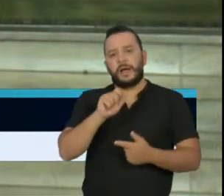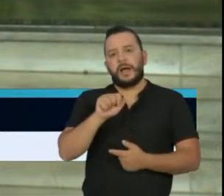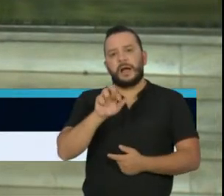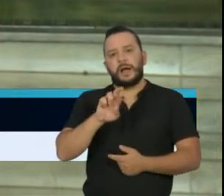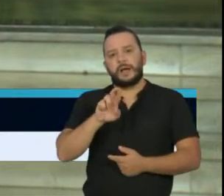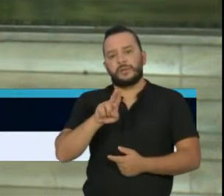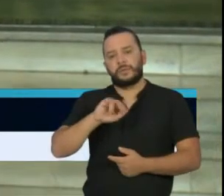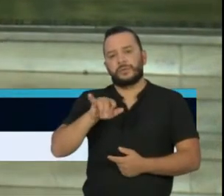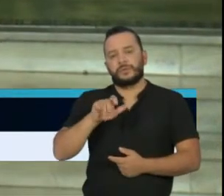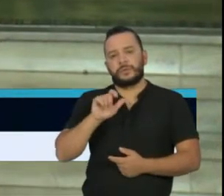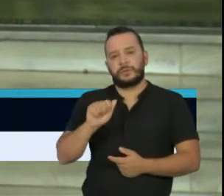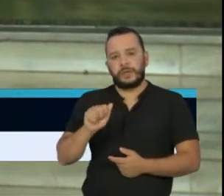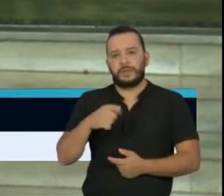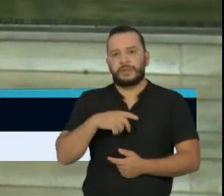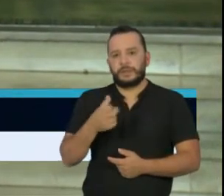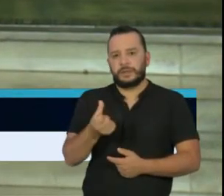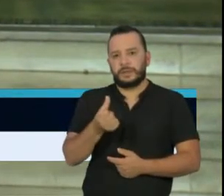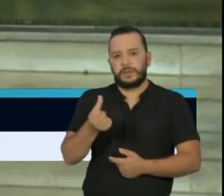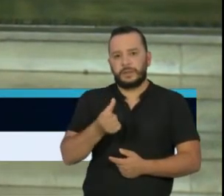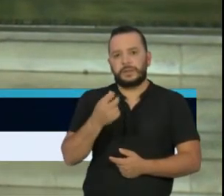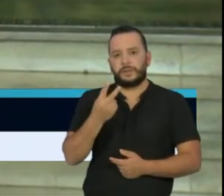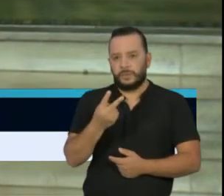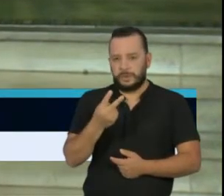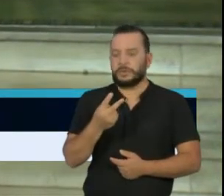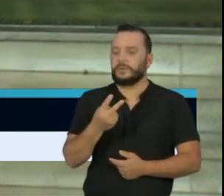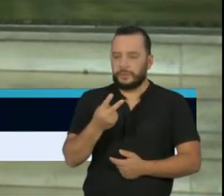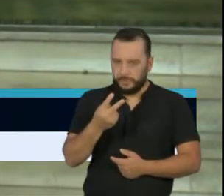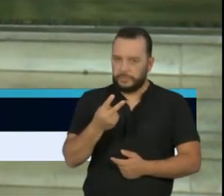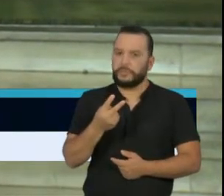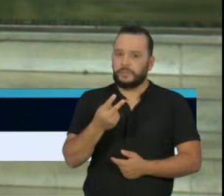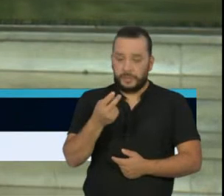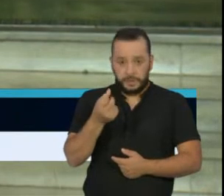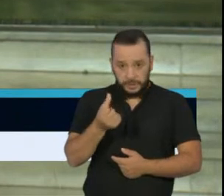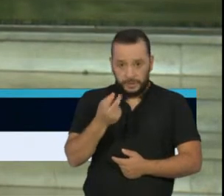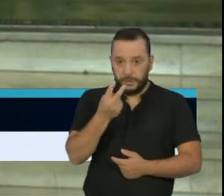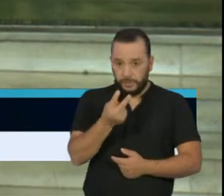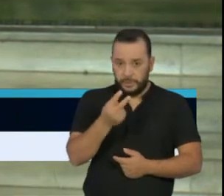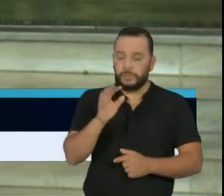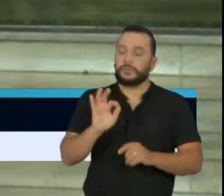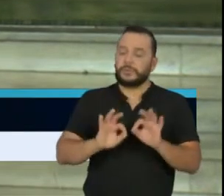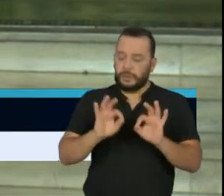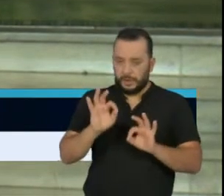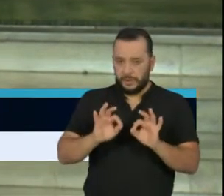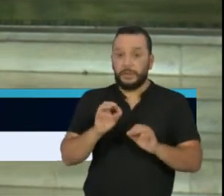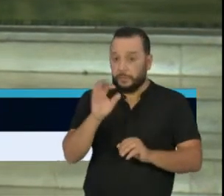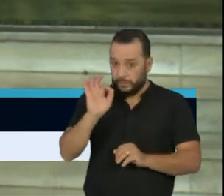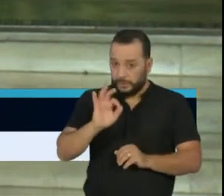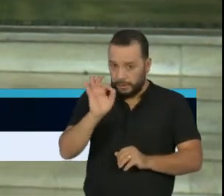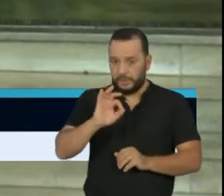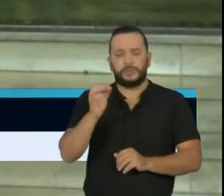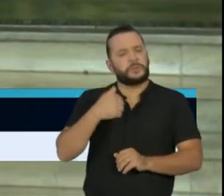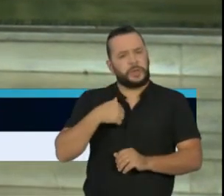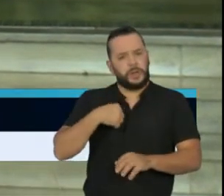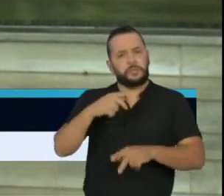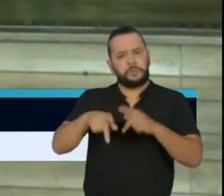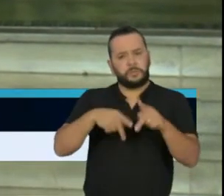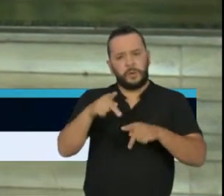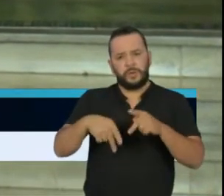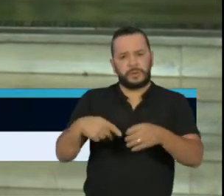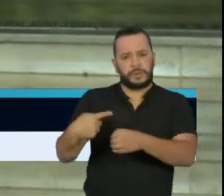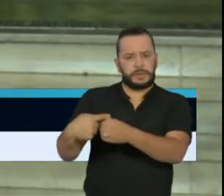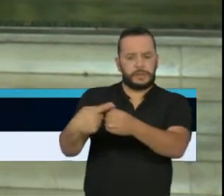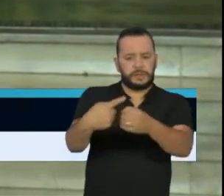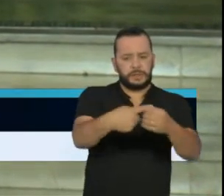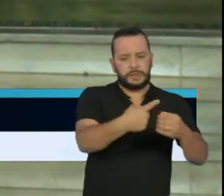62%. Este é o exemplo positivo. A população destas cidades segue aquilo que a medicina recomenda.